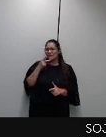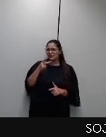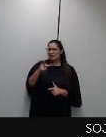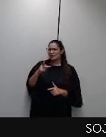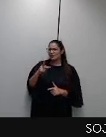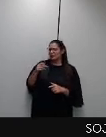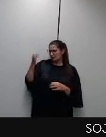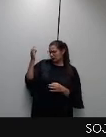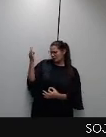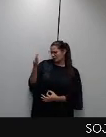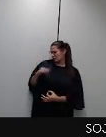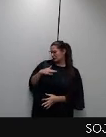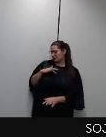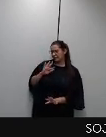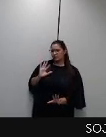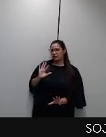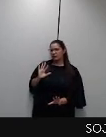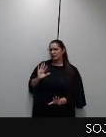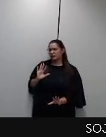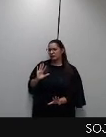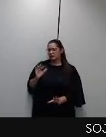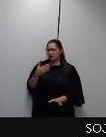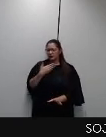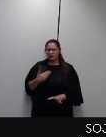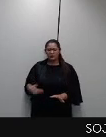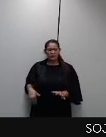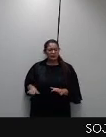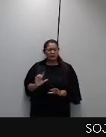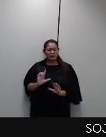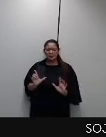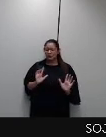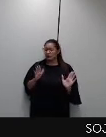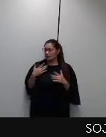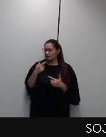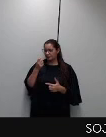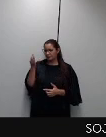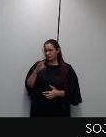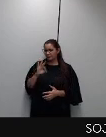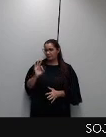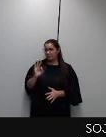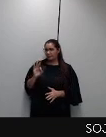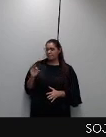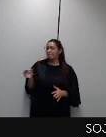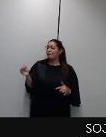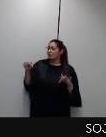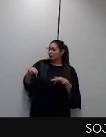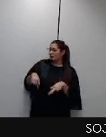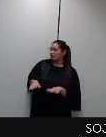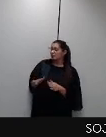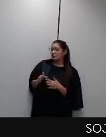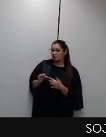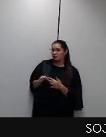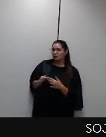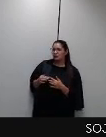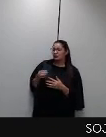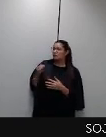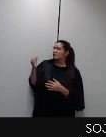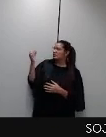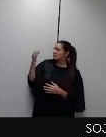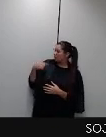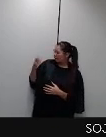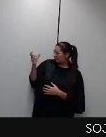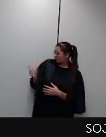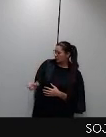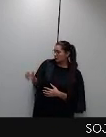certo em afirmar que se trata de receita patrimonial mais mas que esta sim é a posição por hora